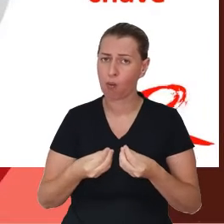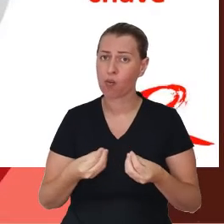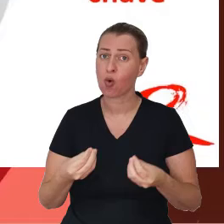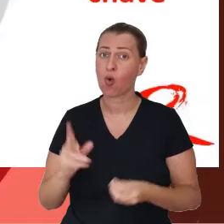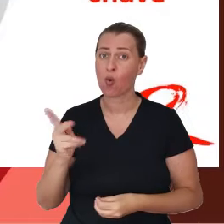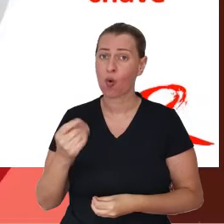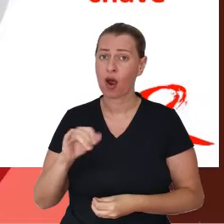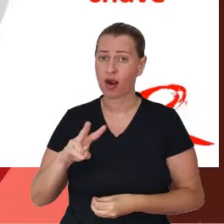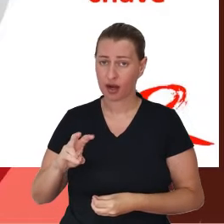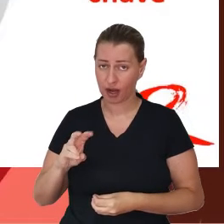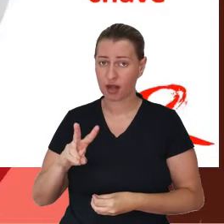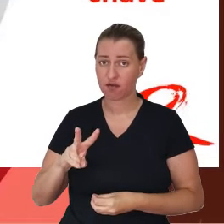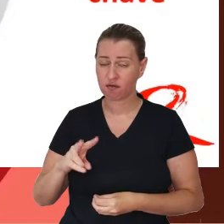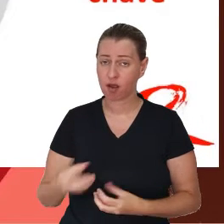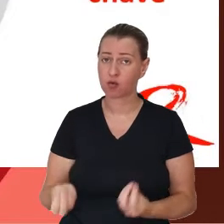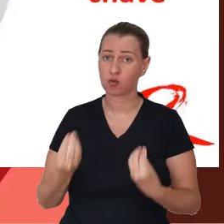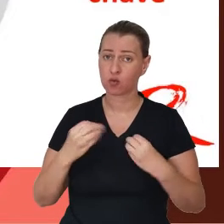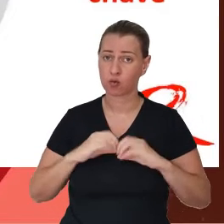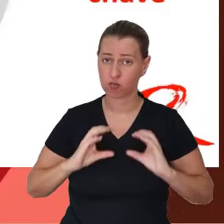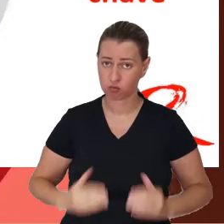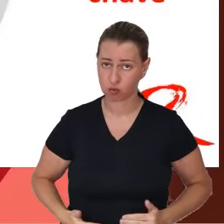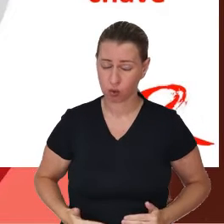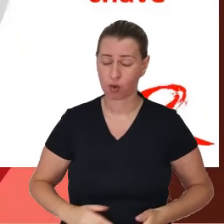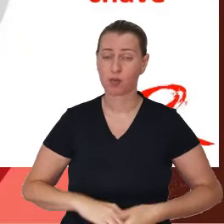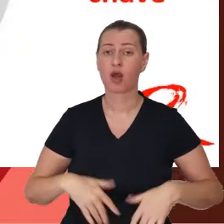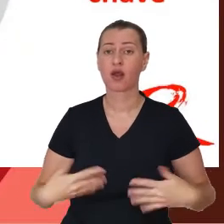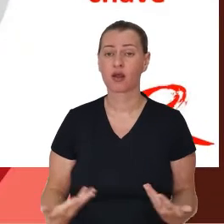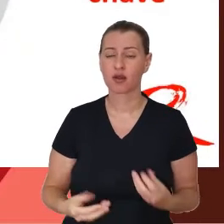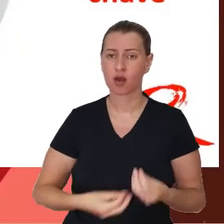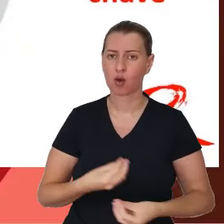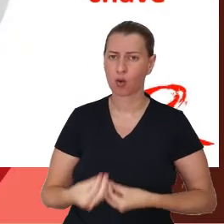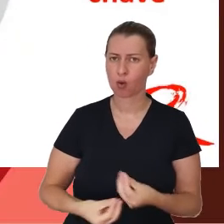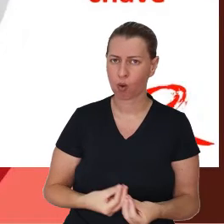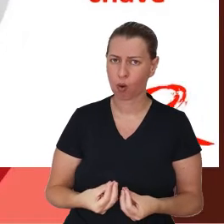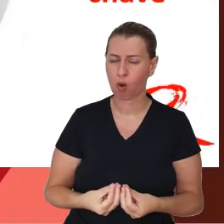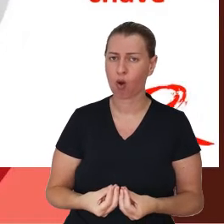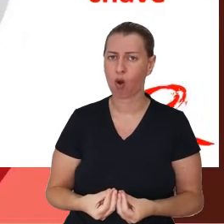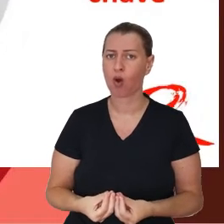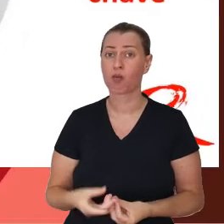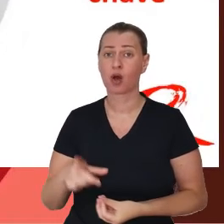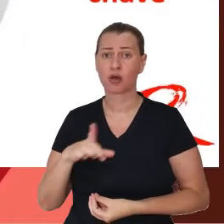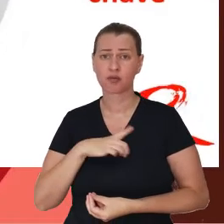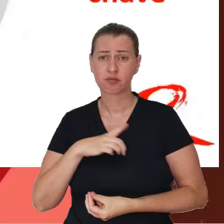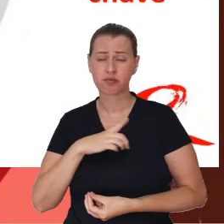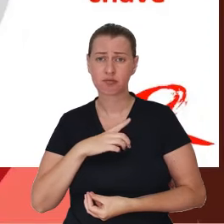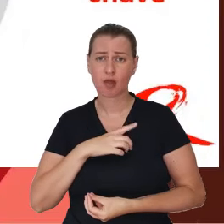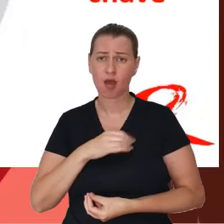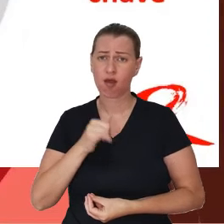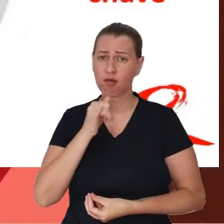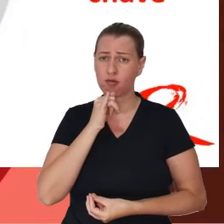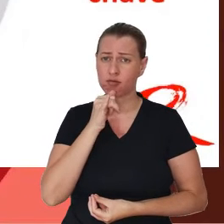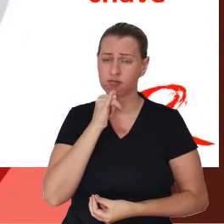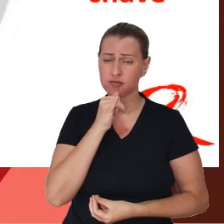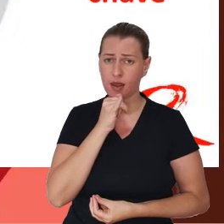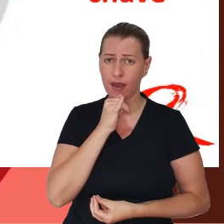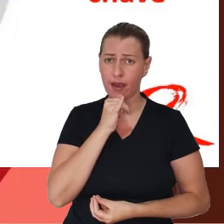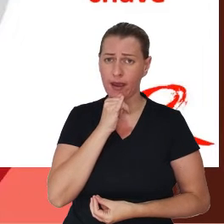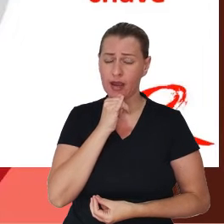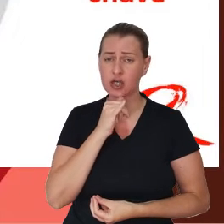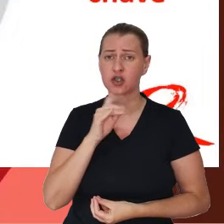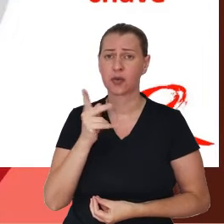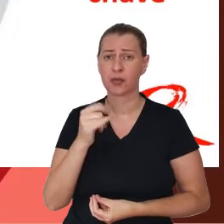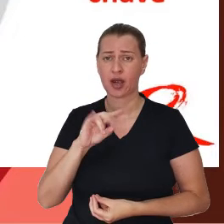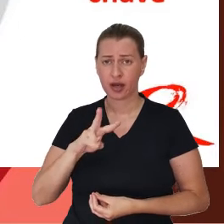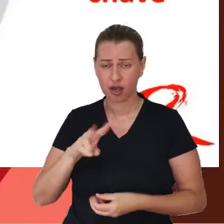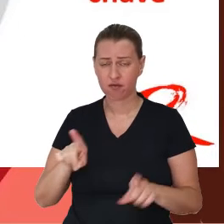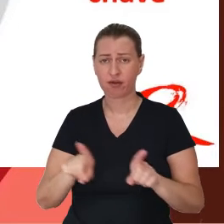do HIV. Dentro do Mandala da Prevenção Combinada, então, tem a testagem regular para HIV e outras ISTs, né? E